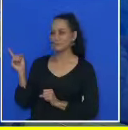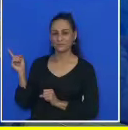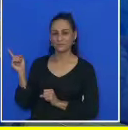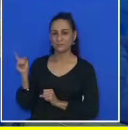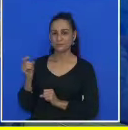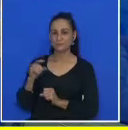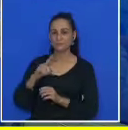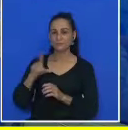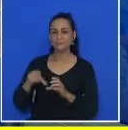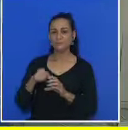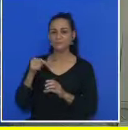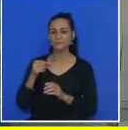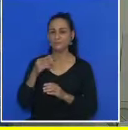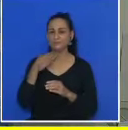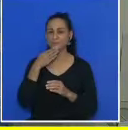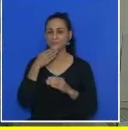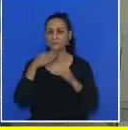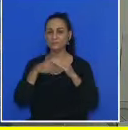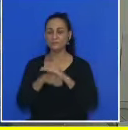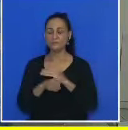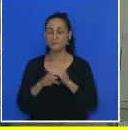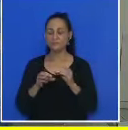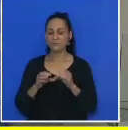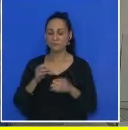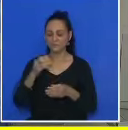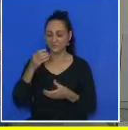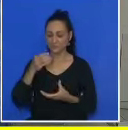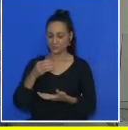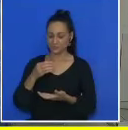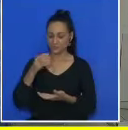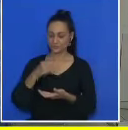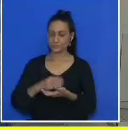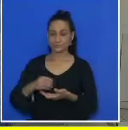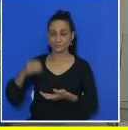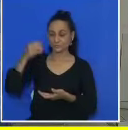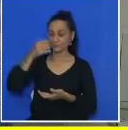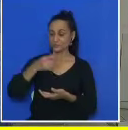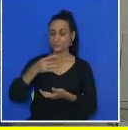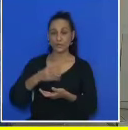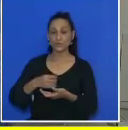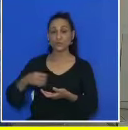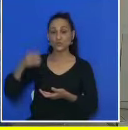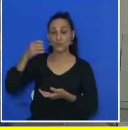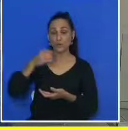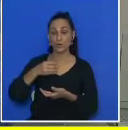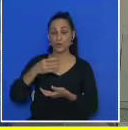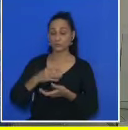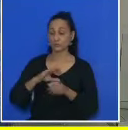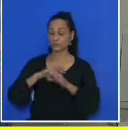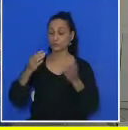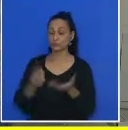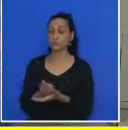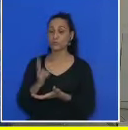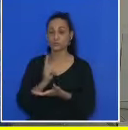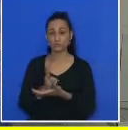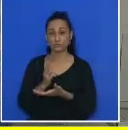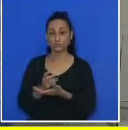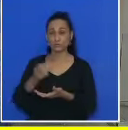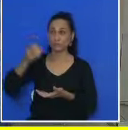As dezenas sorteadas na Time Mania serão recolhidas. Serão colocadas no suporte em cima do mesmo